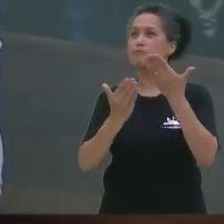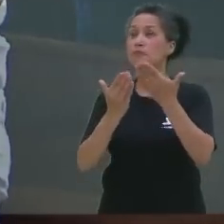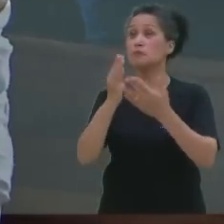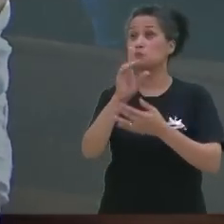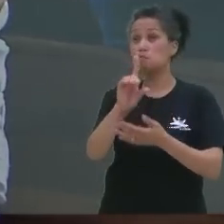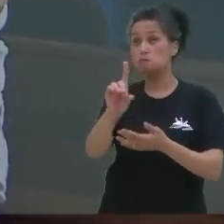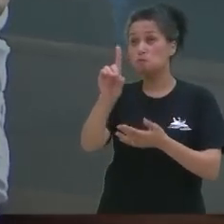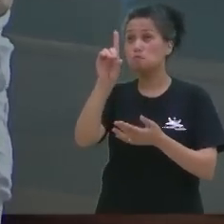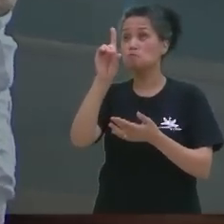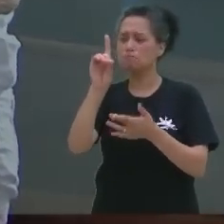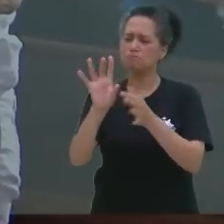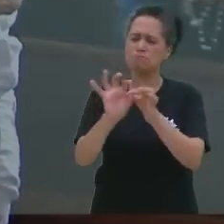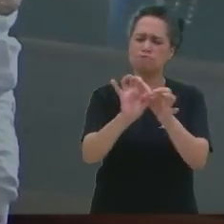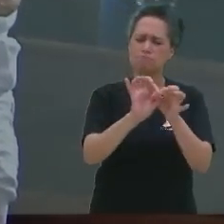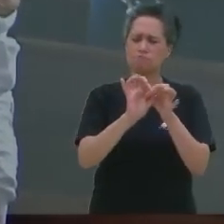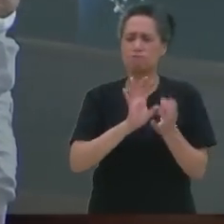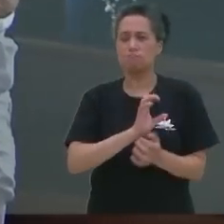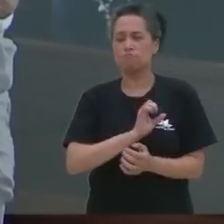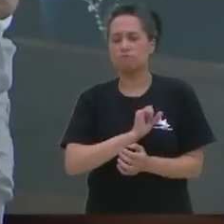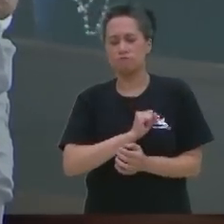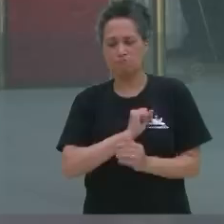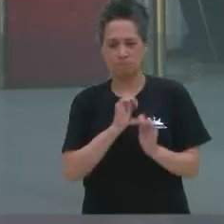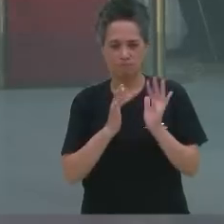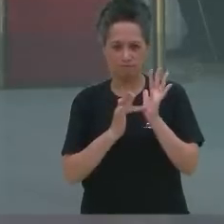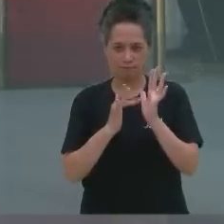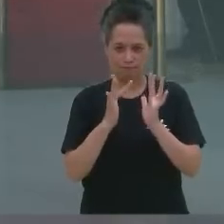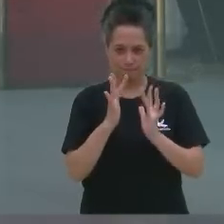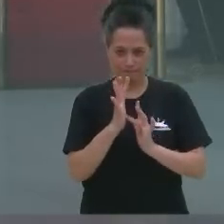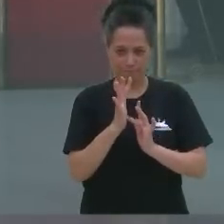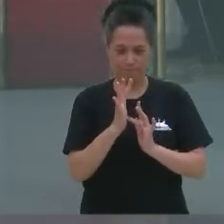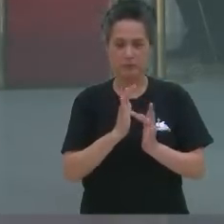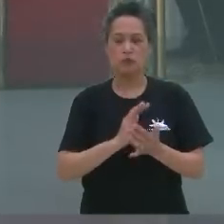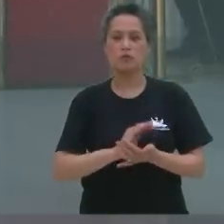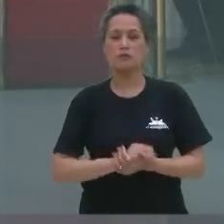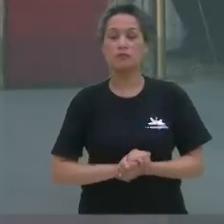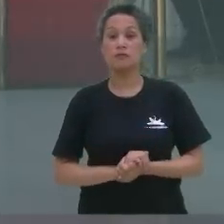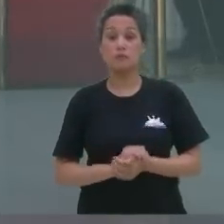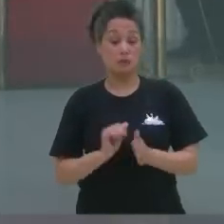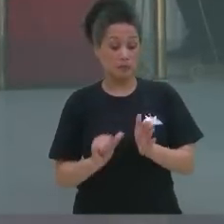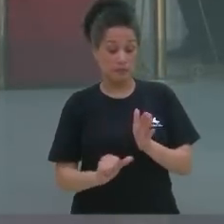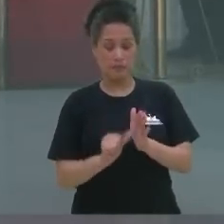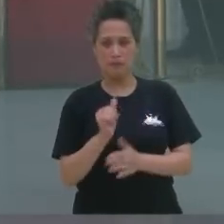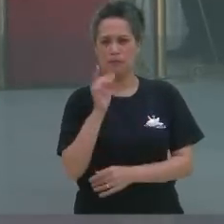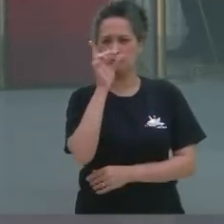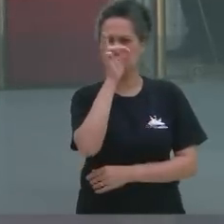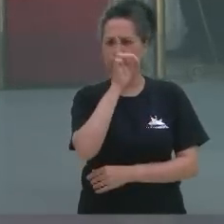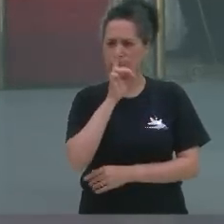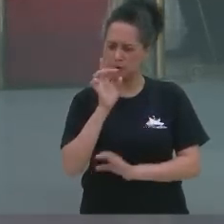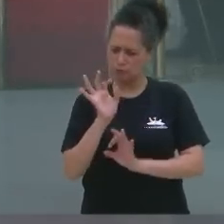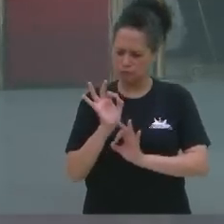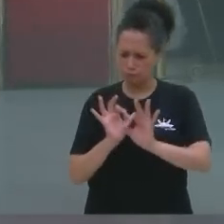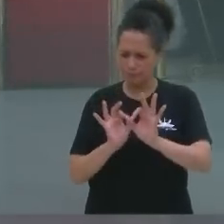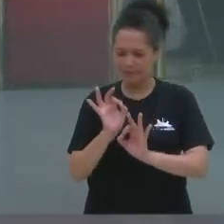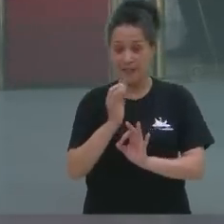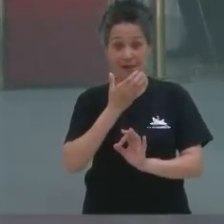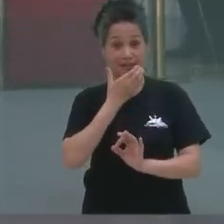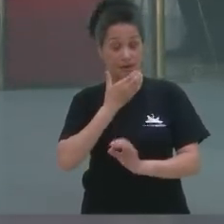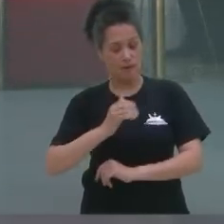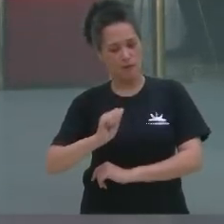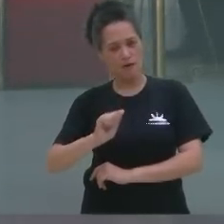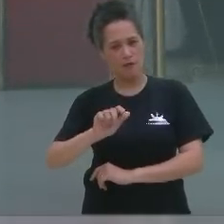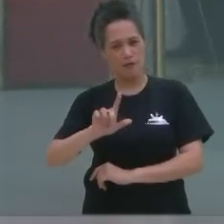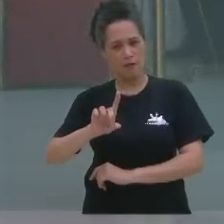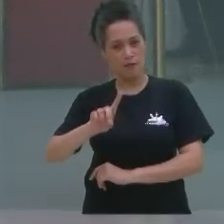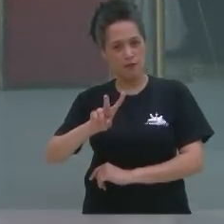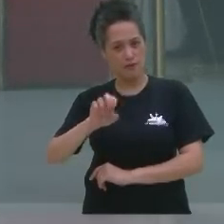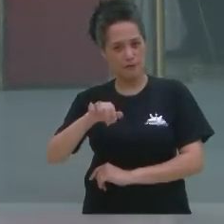seja Deus que nos reuniu no amor de Cristo. O primeiro domingo do Advento é marcado pelo tema da